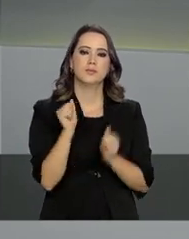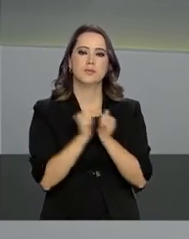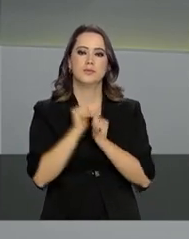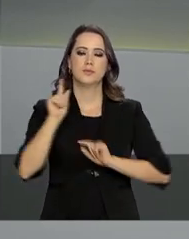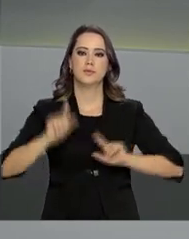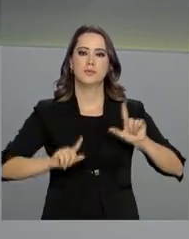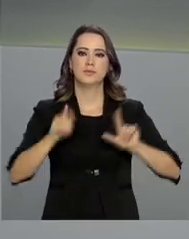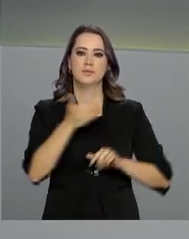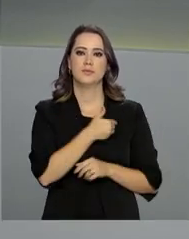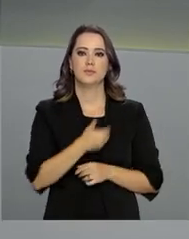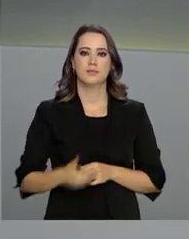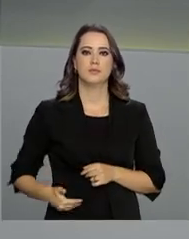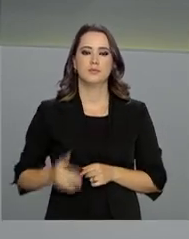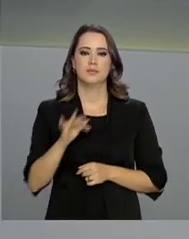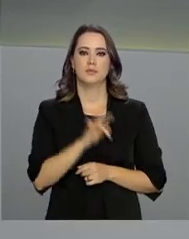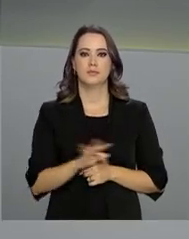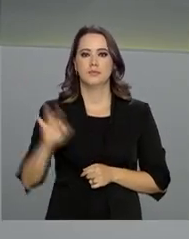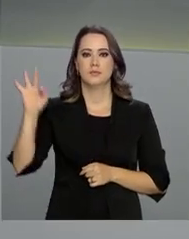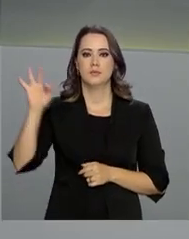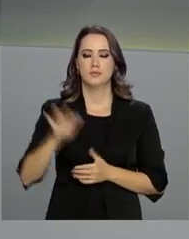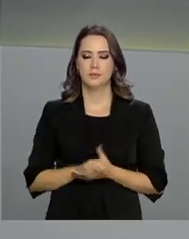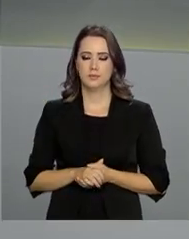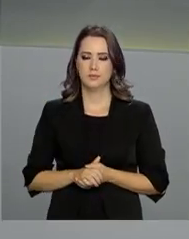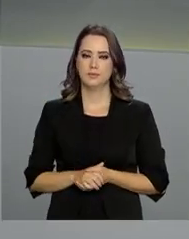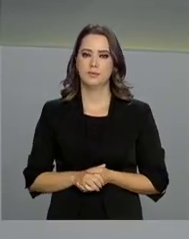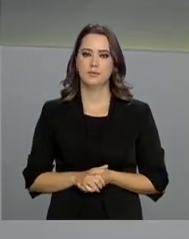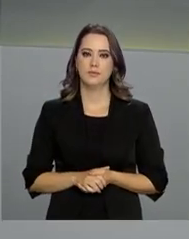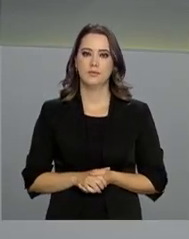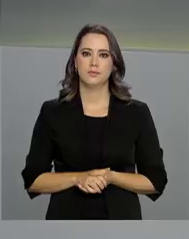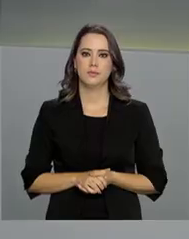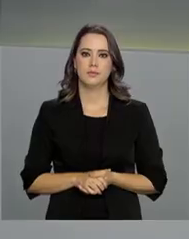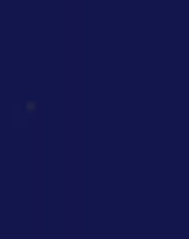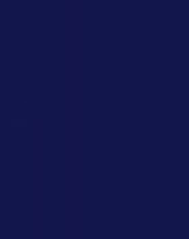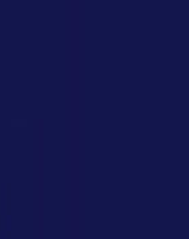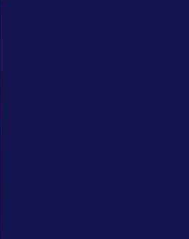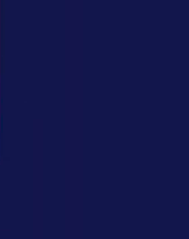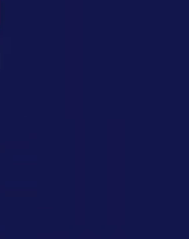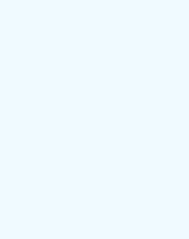você continue com a gente aqui na nbr a tv do governo federal